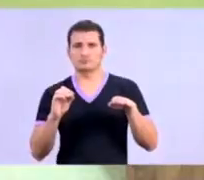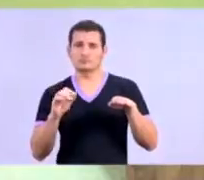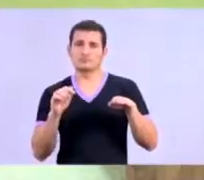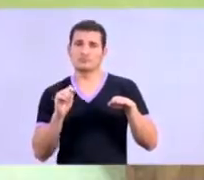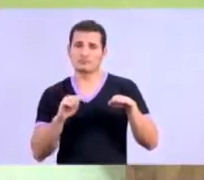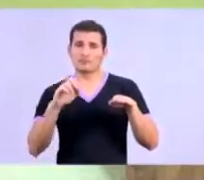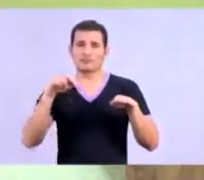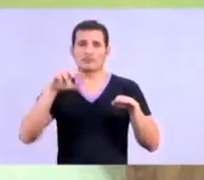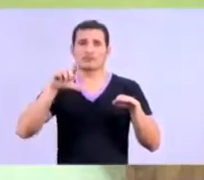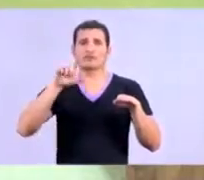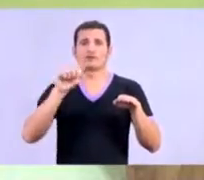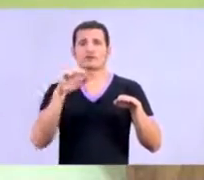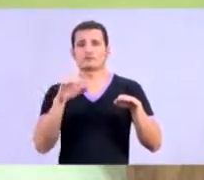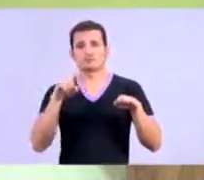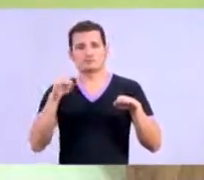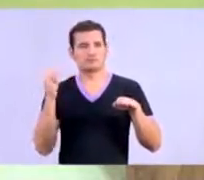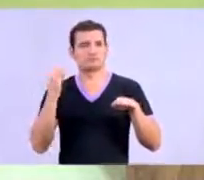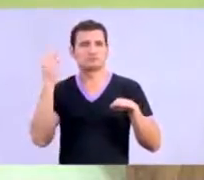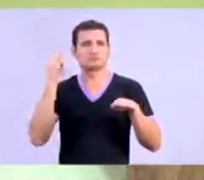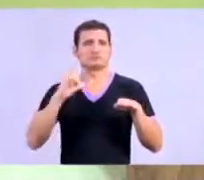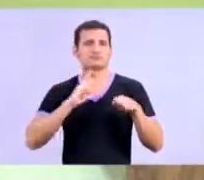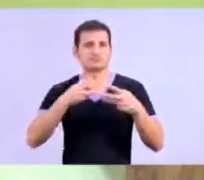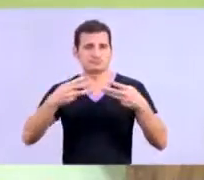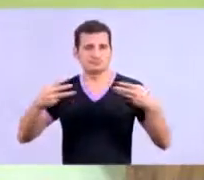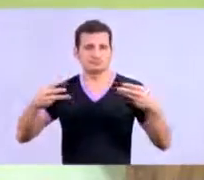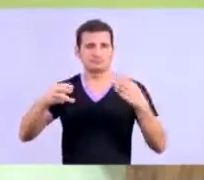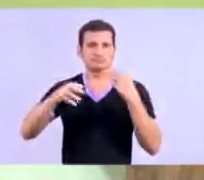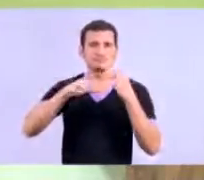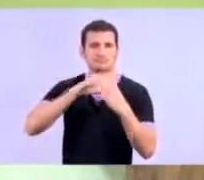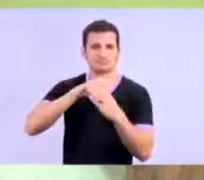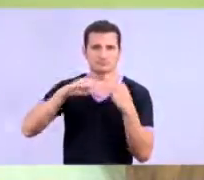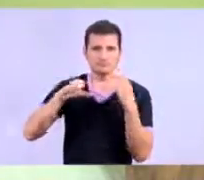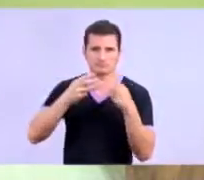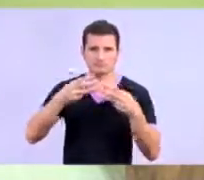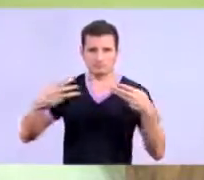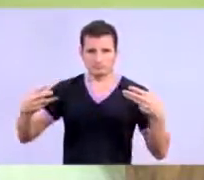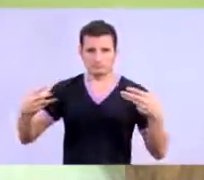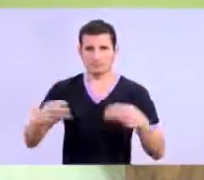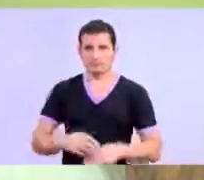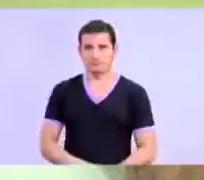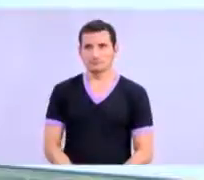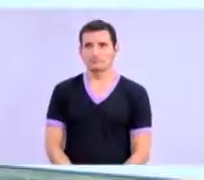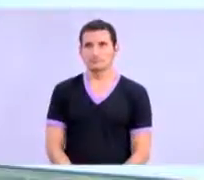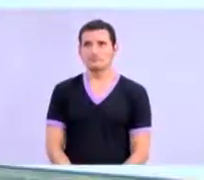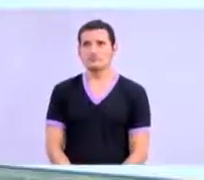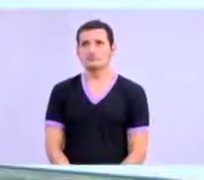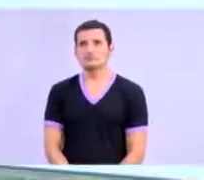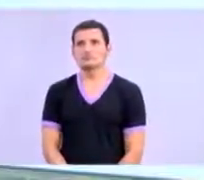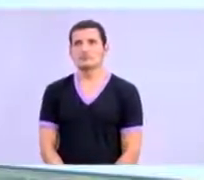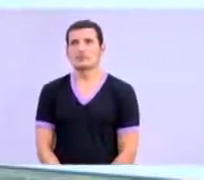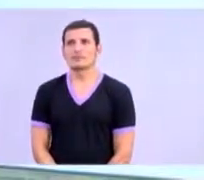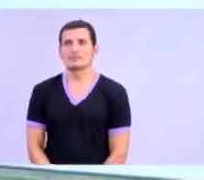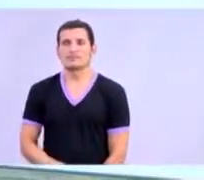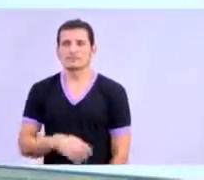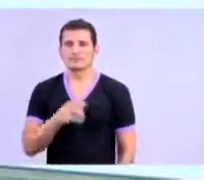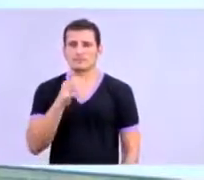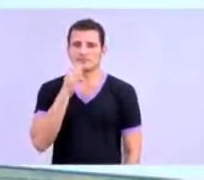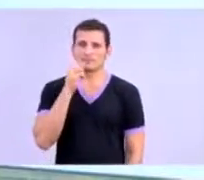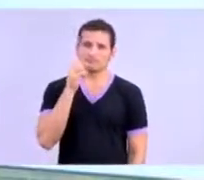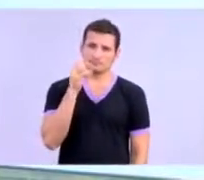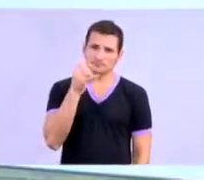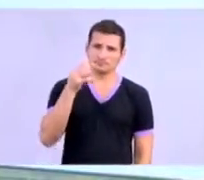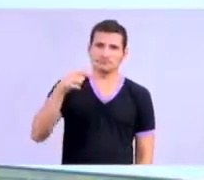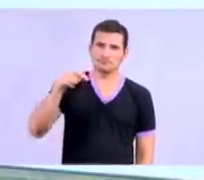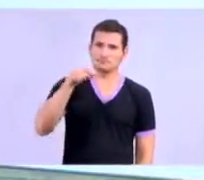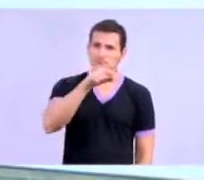fundamental para que exista a comunicação na rede. Captou, professor? Legal. Se vocês querem ver qual é o